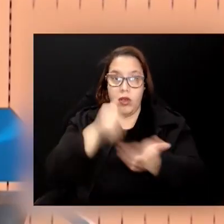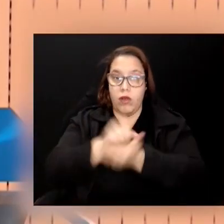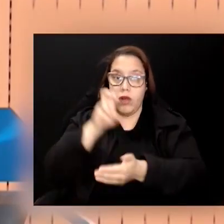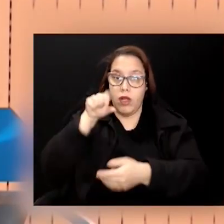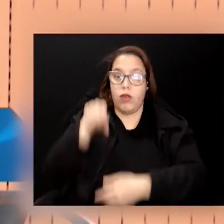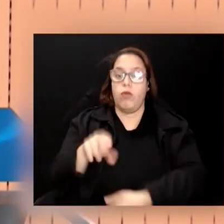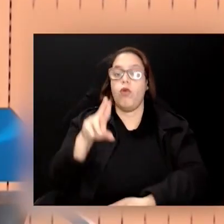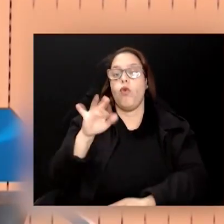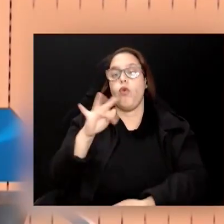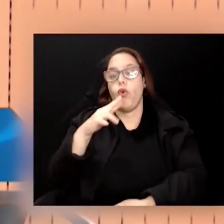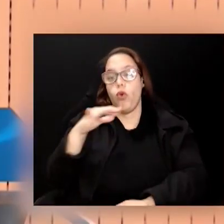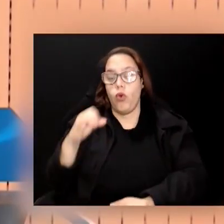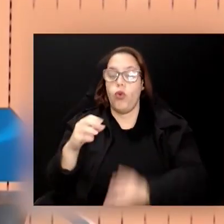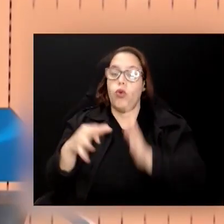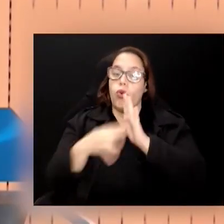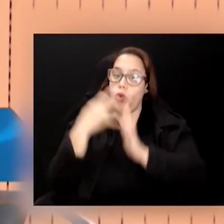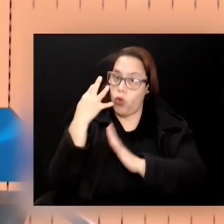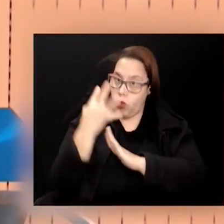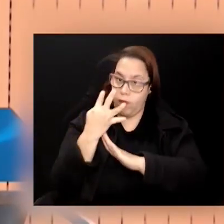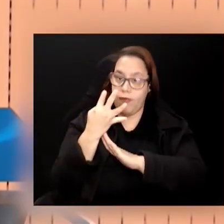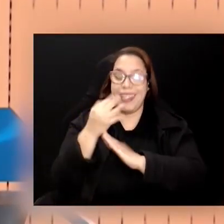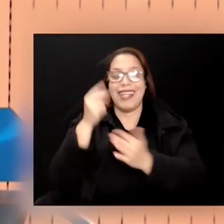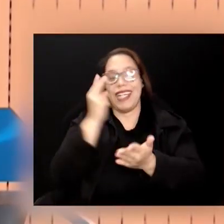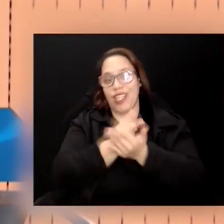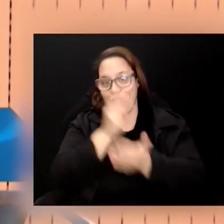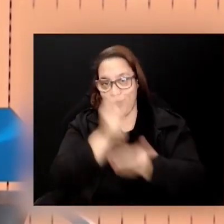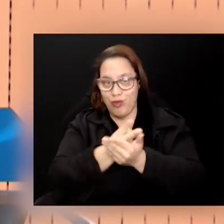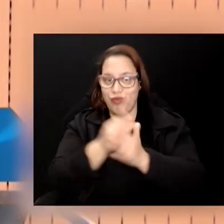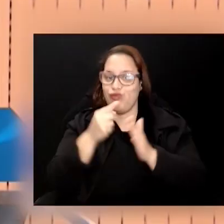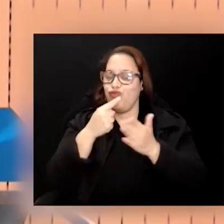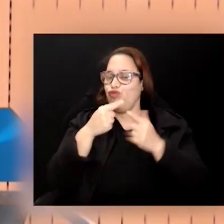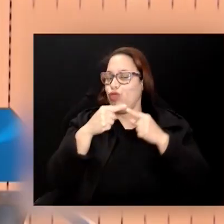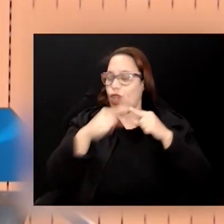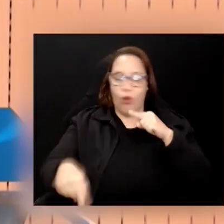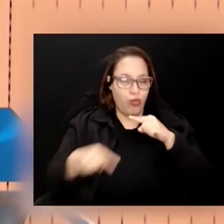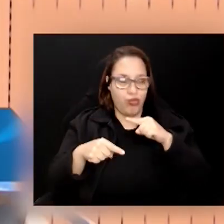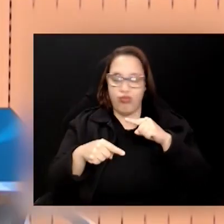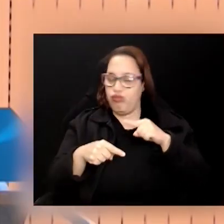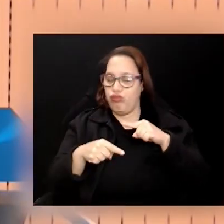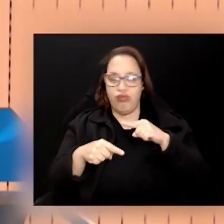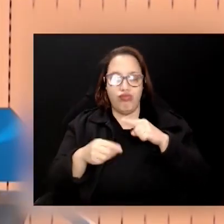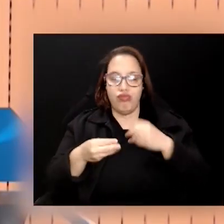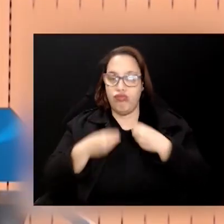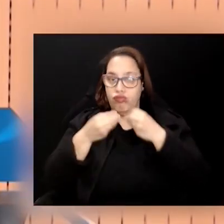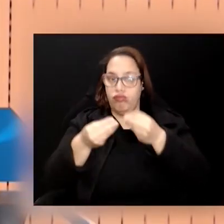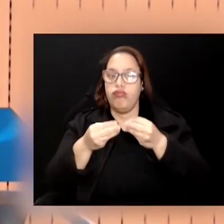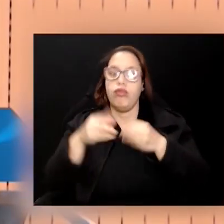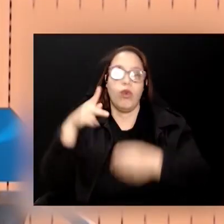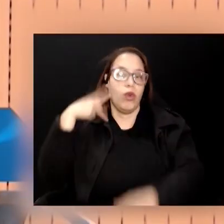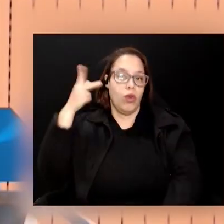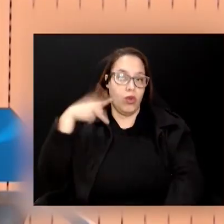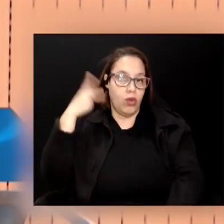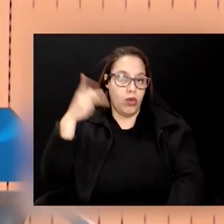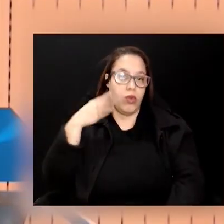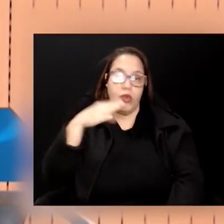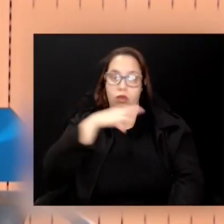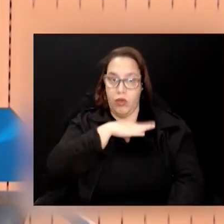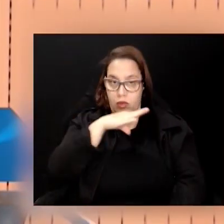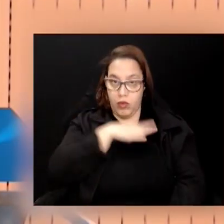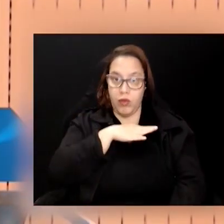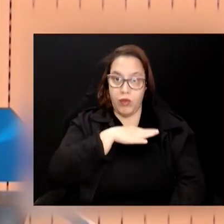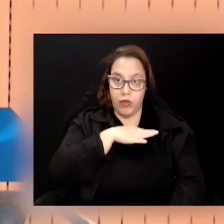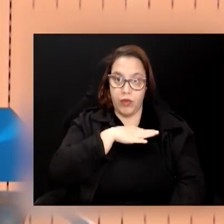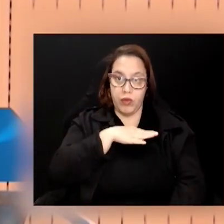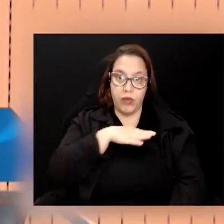Quarta etapa, se persistir o descumprimento, o caso será encaminhado à Procuradoria-Geral do município para adoção das